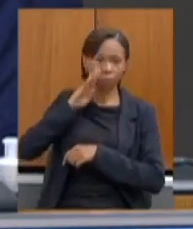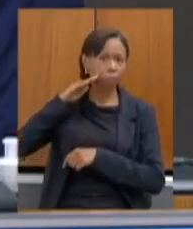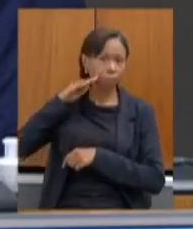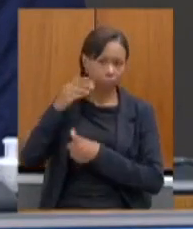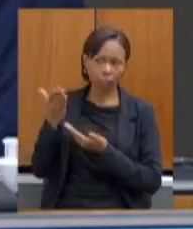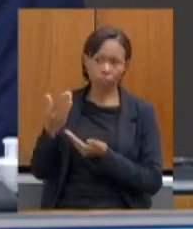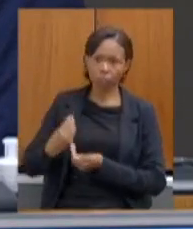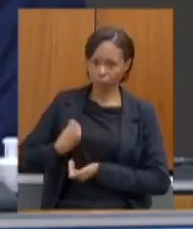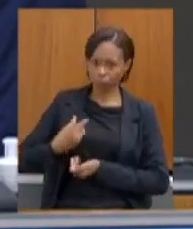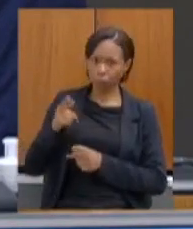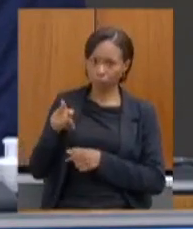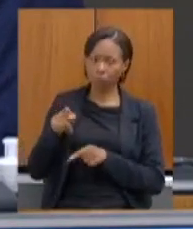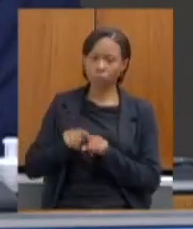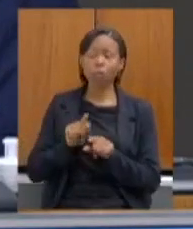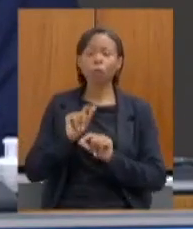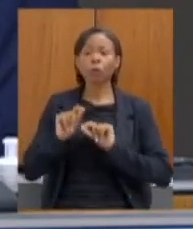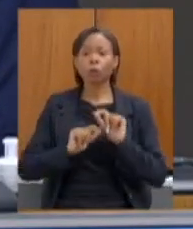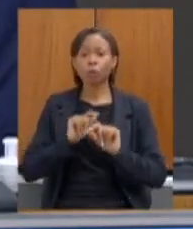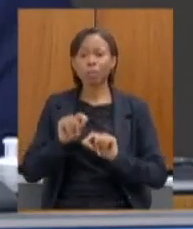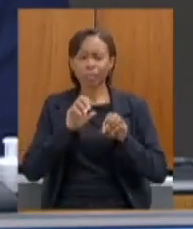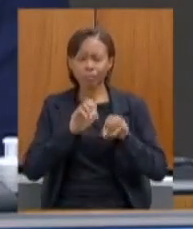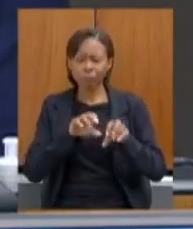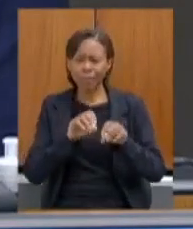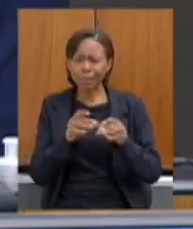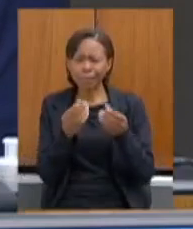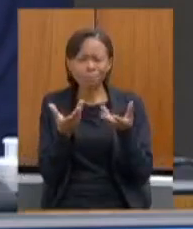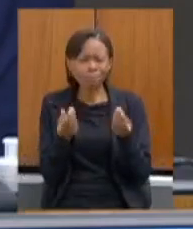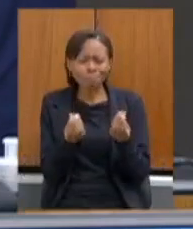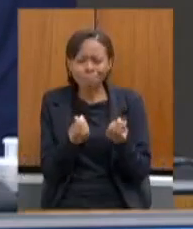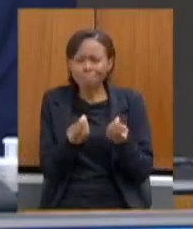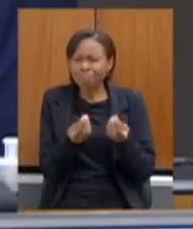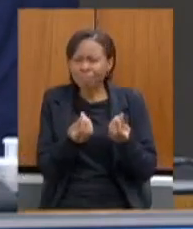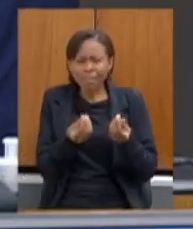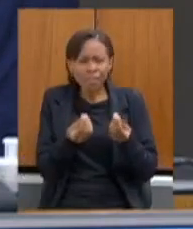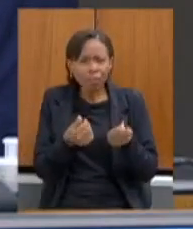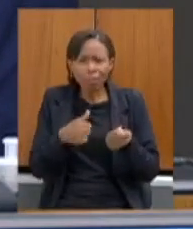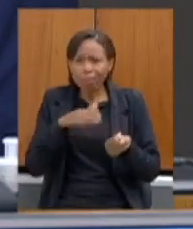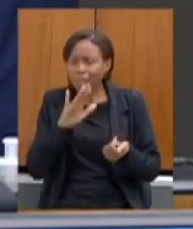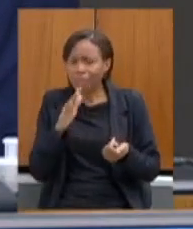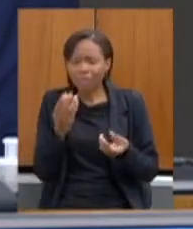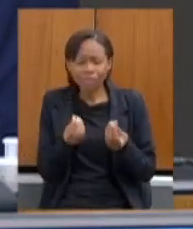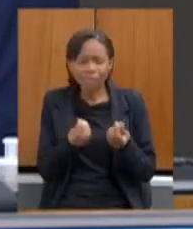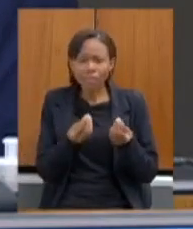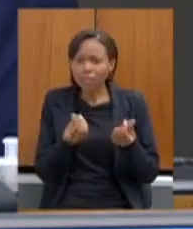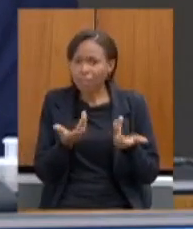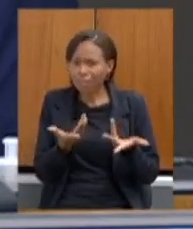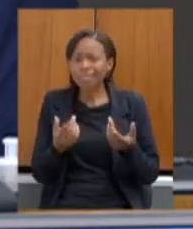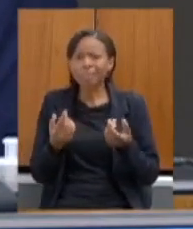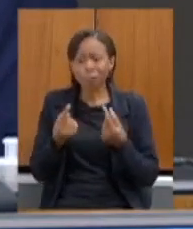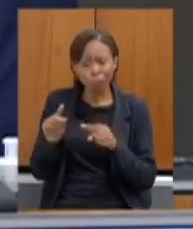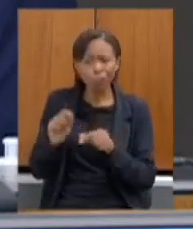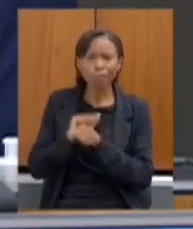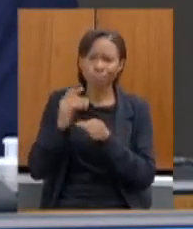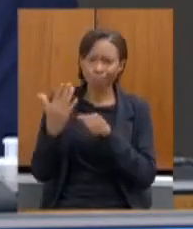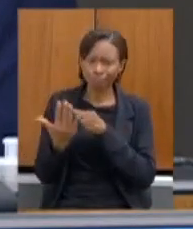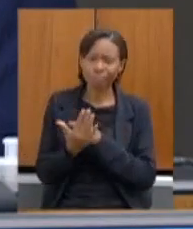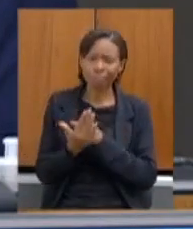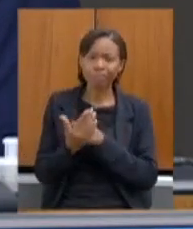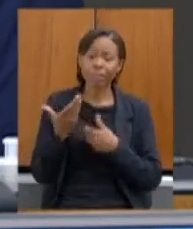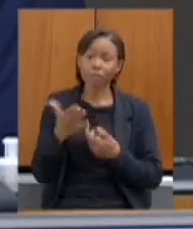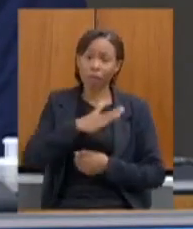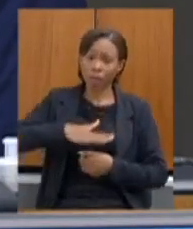Serqueira, que a educação é uma das pautas mais sensíveis no tocante ao enfrentamento da pandemia.